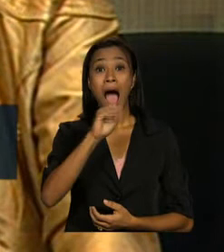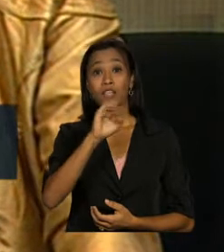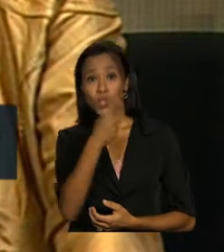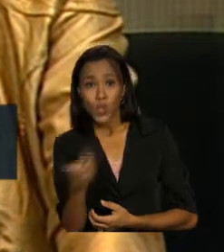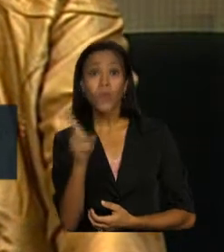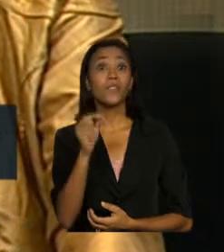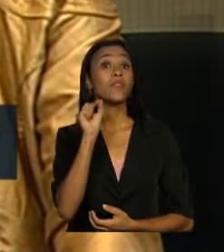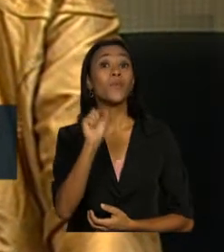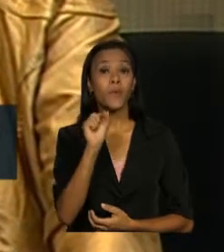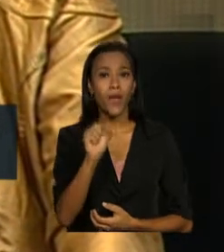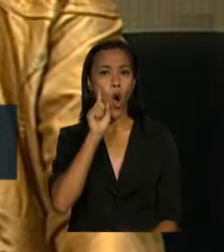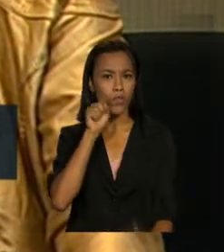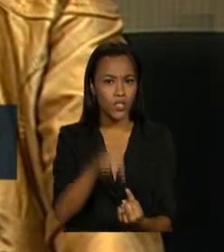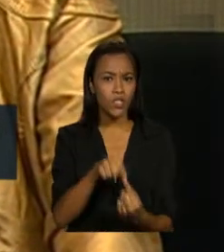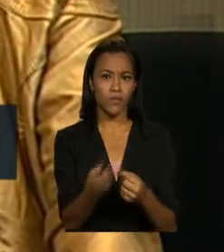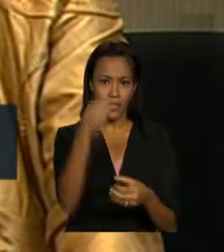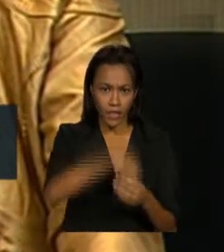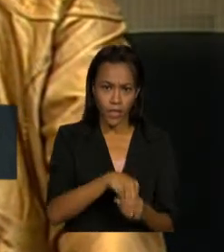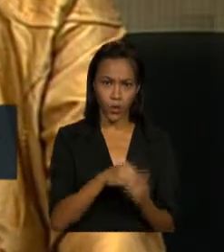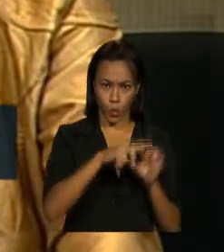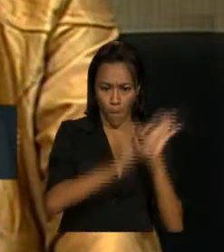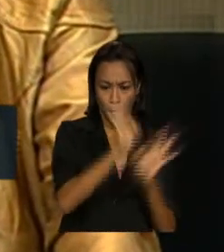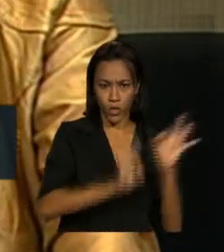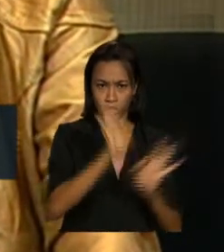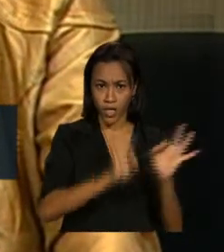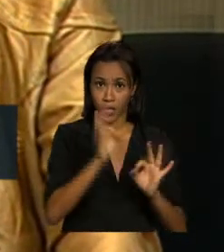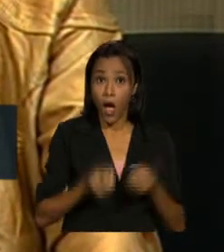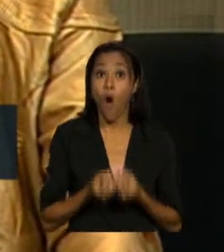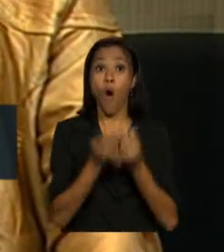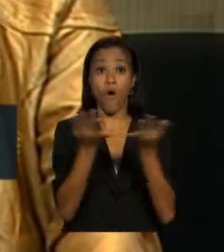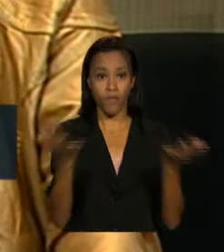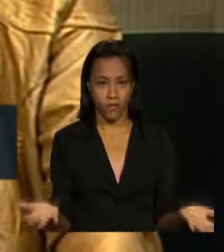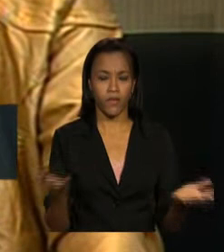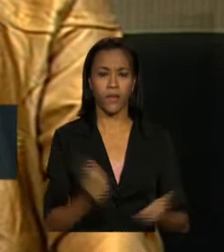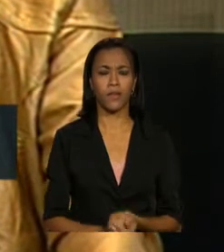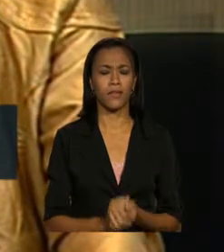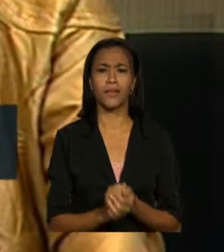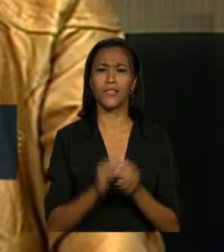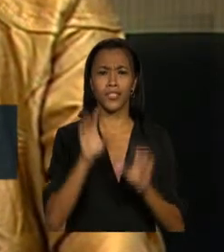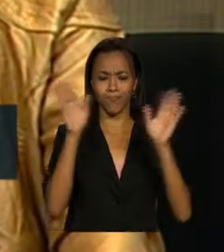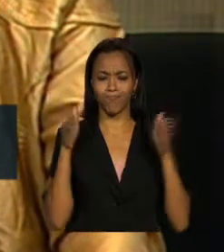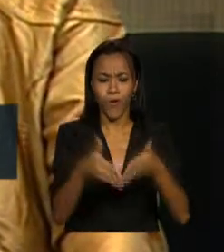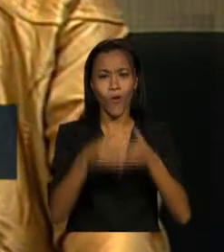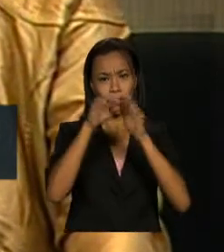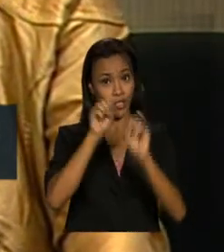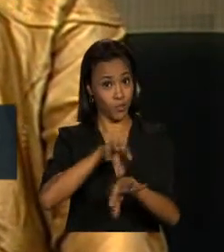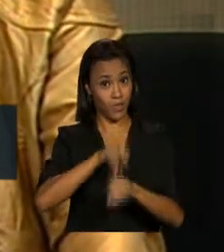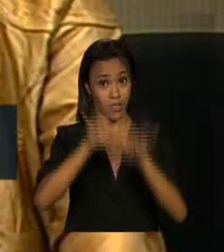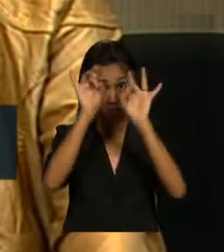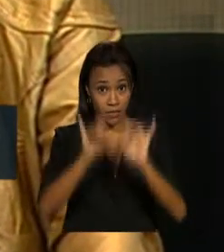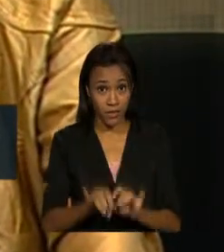prevêm na sua implementação, a oferta do atendimento educacional especializado,